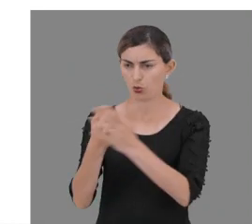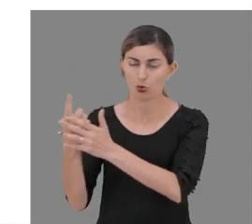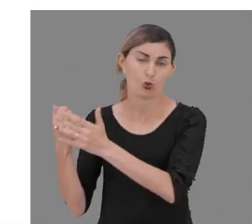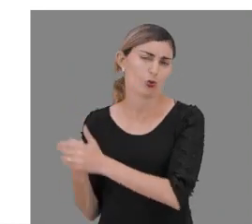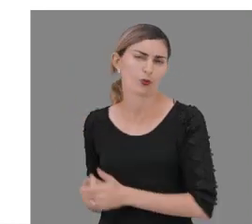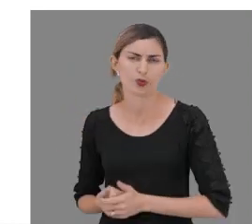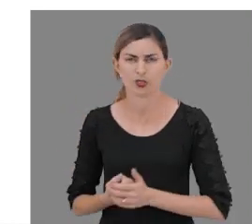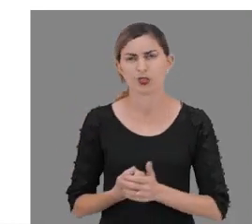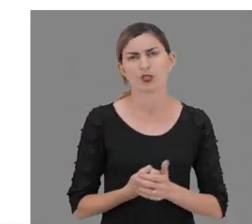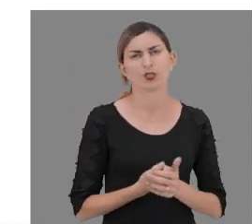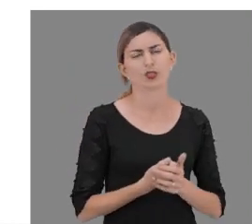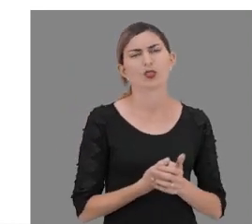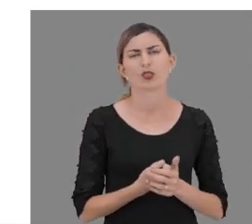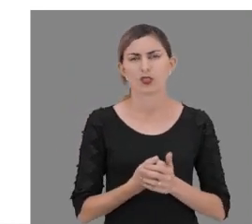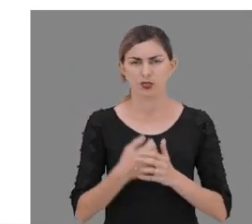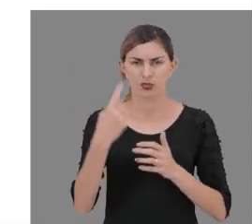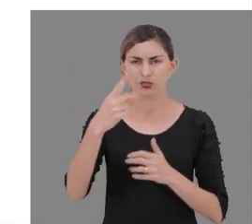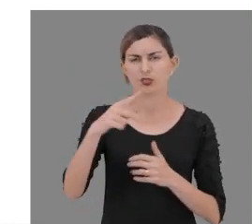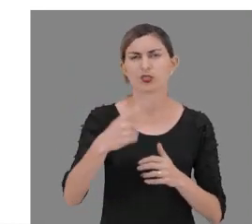preferências de compra,